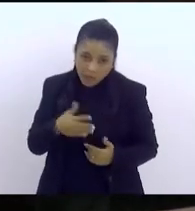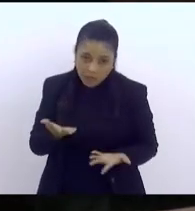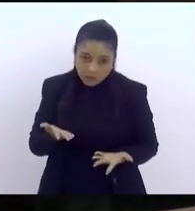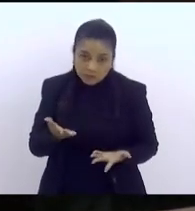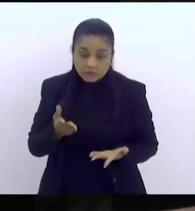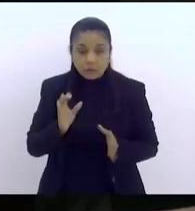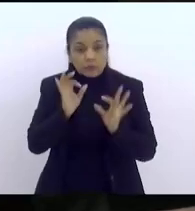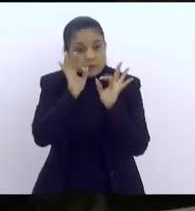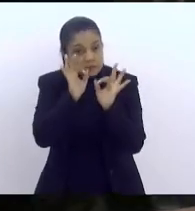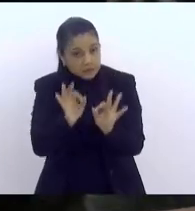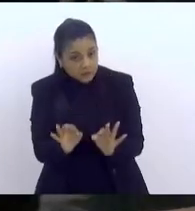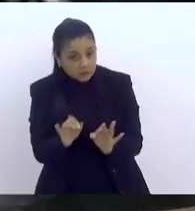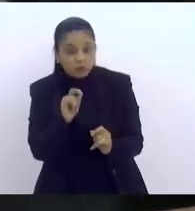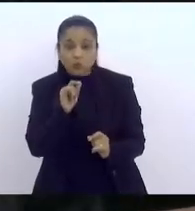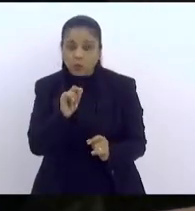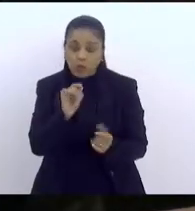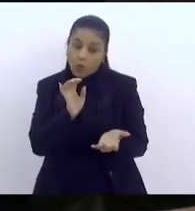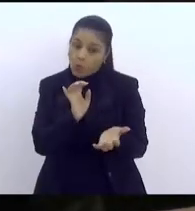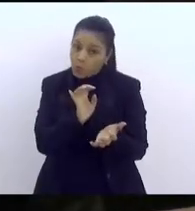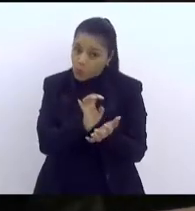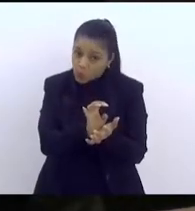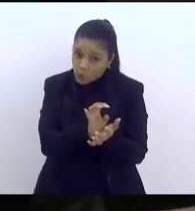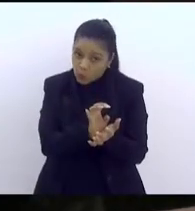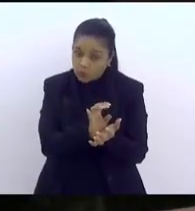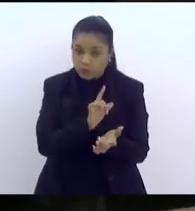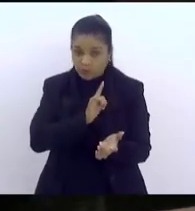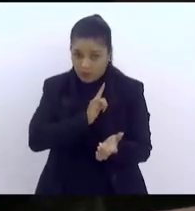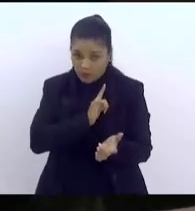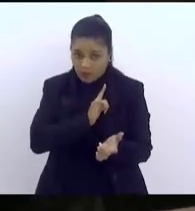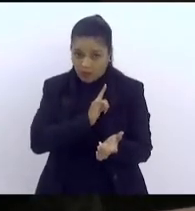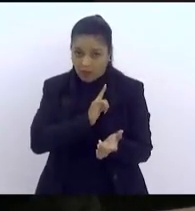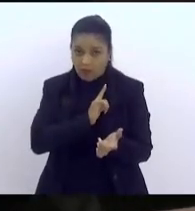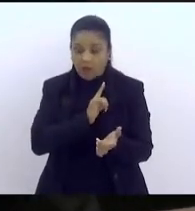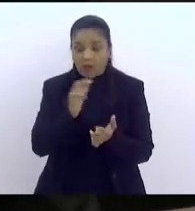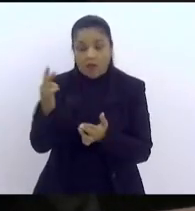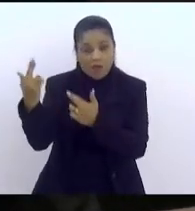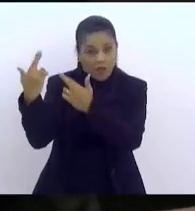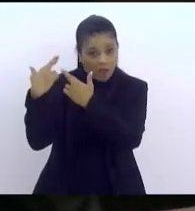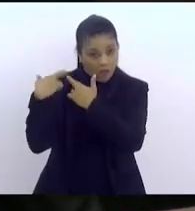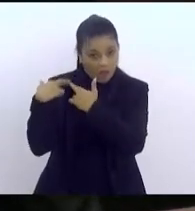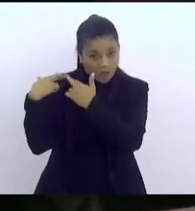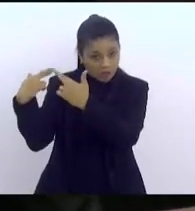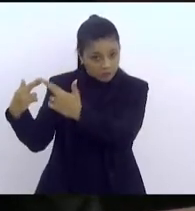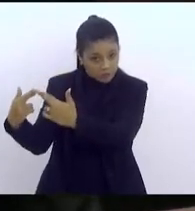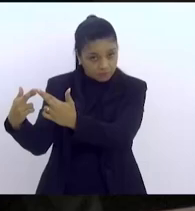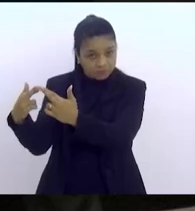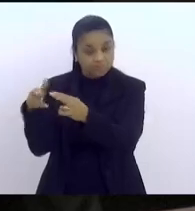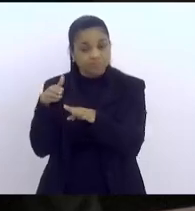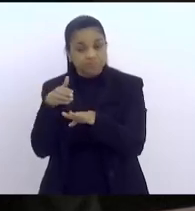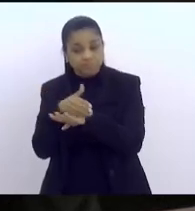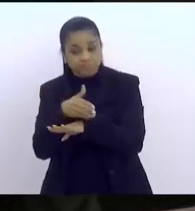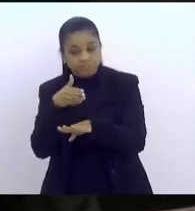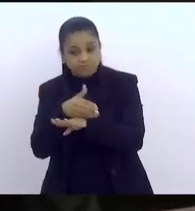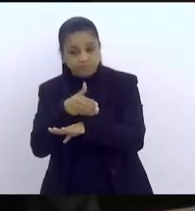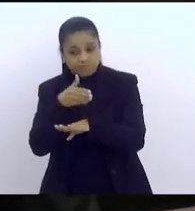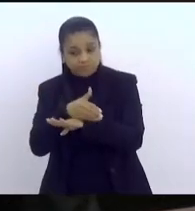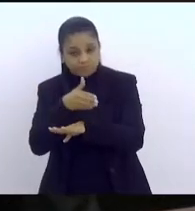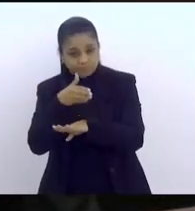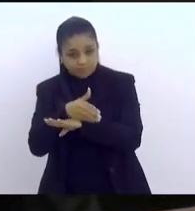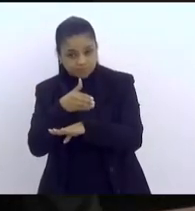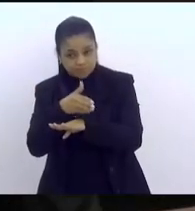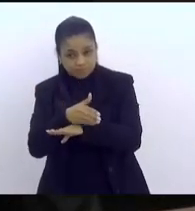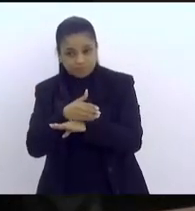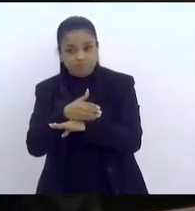que é certo é que se tem um grupo que tem responsabilidade e participa apoiando